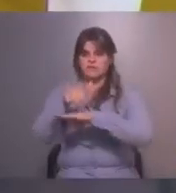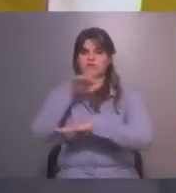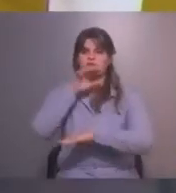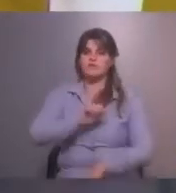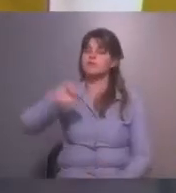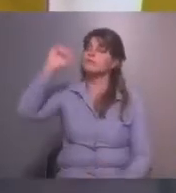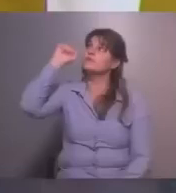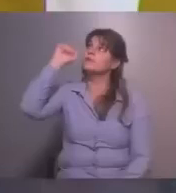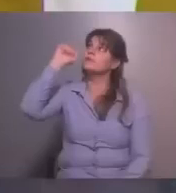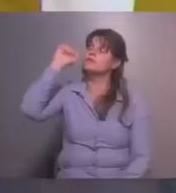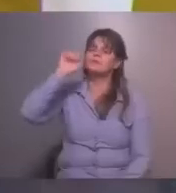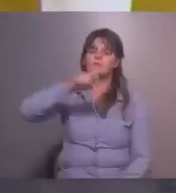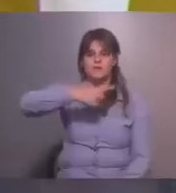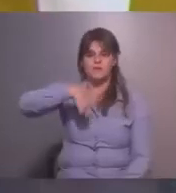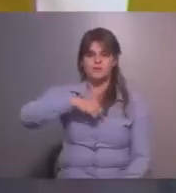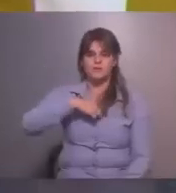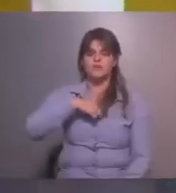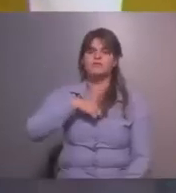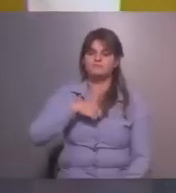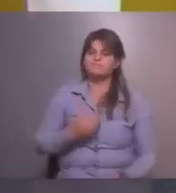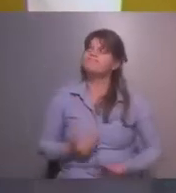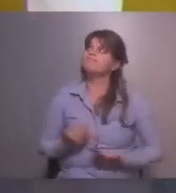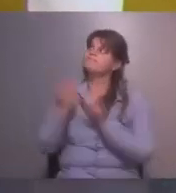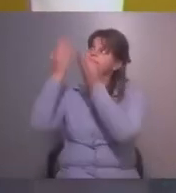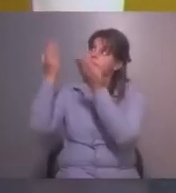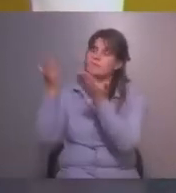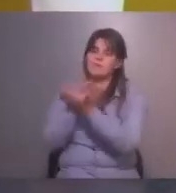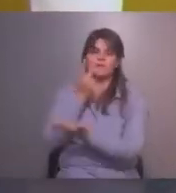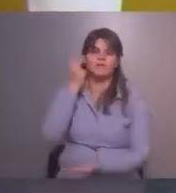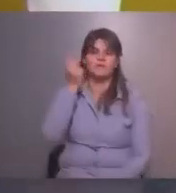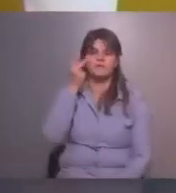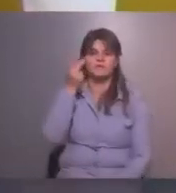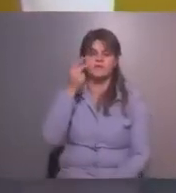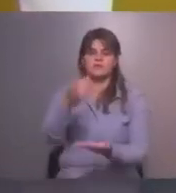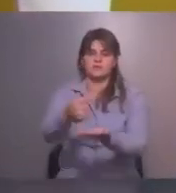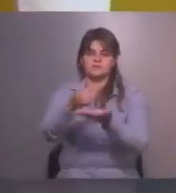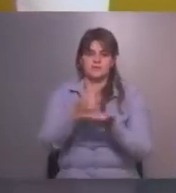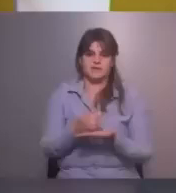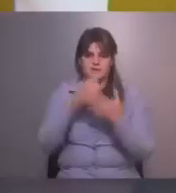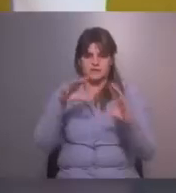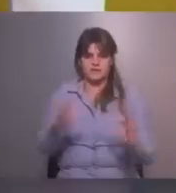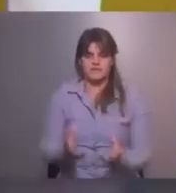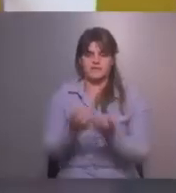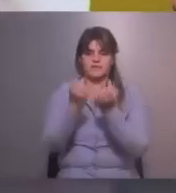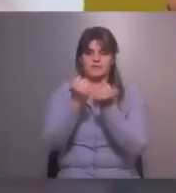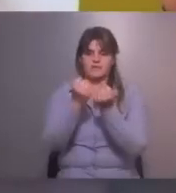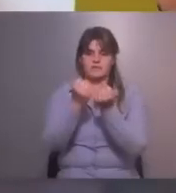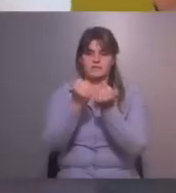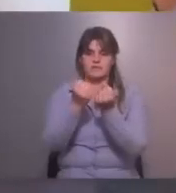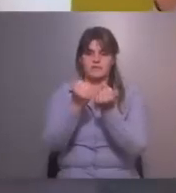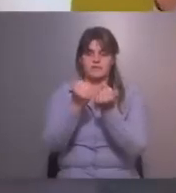Filho, nós vos oferecemos o pão da vida e o cálice da